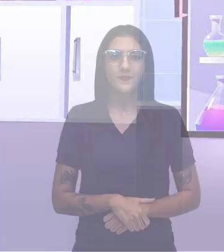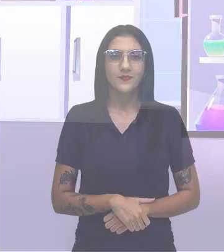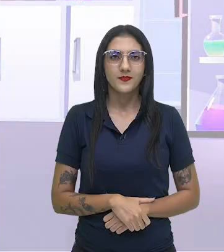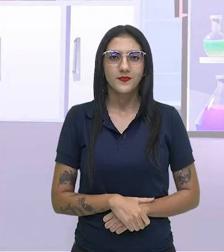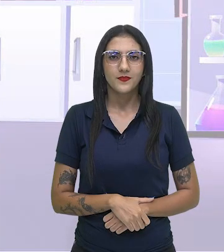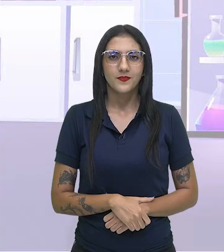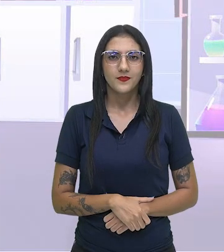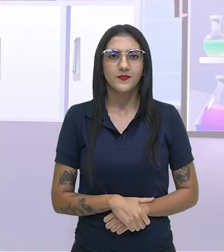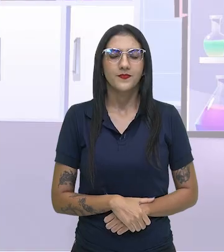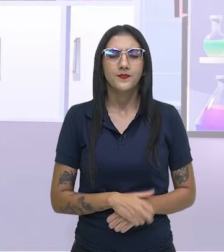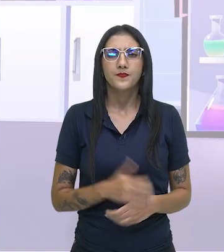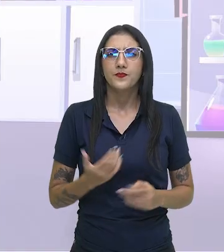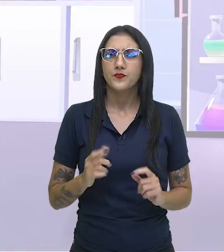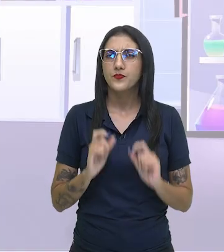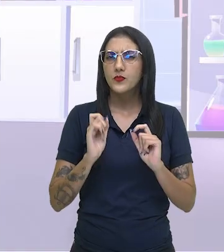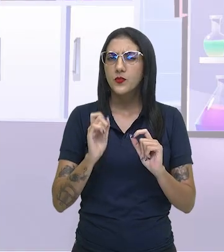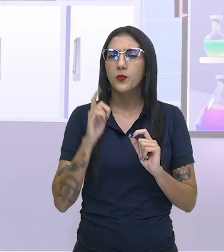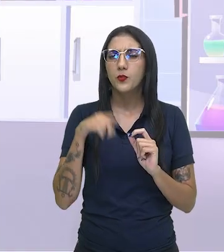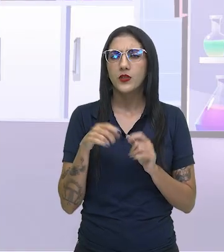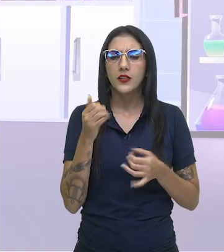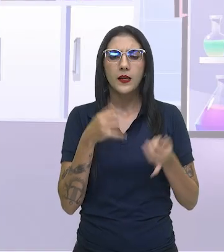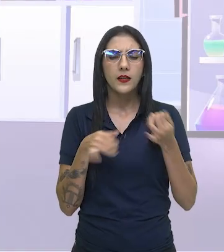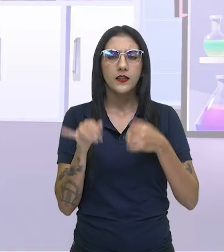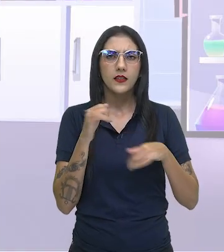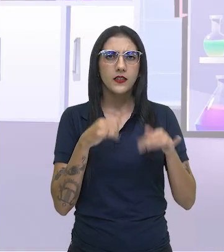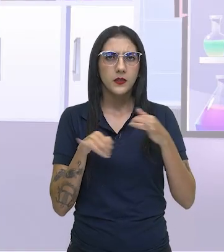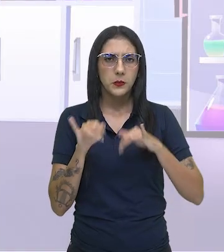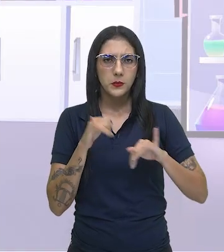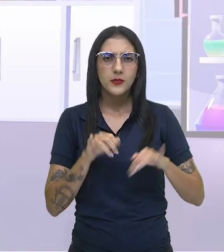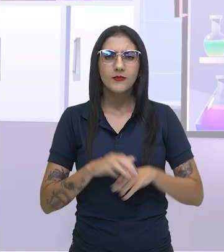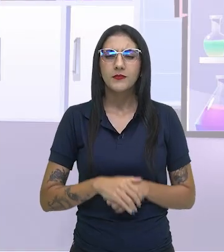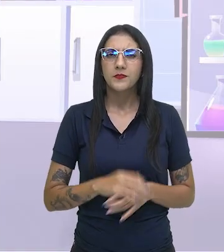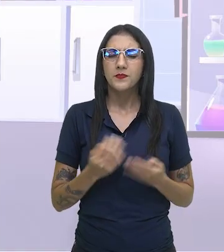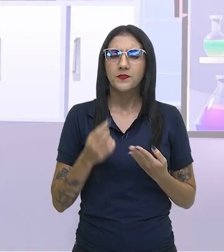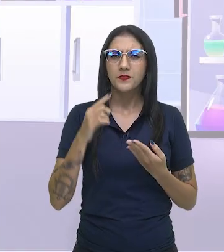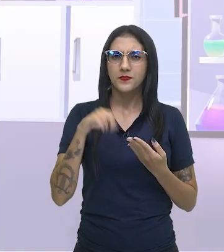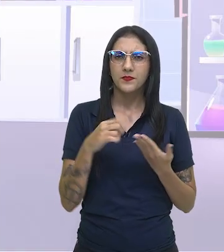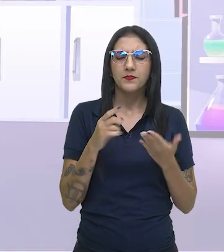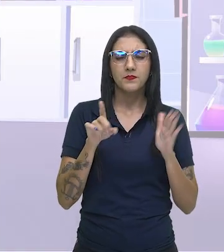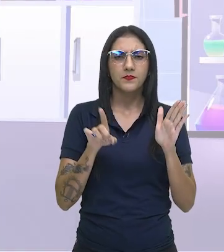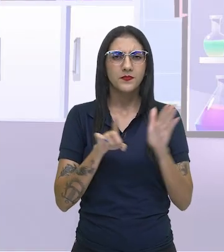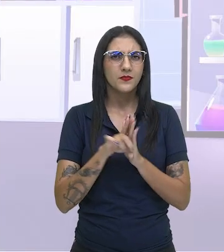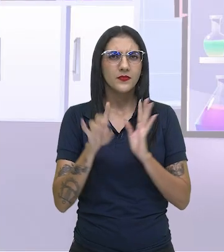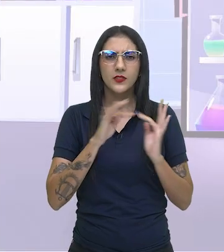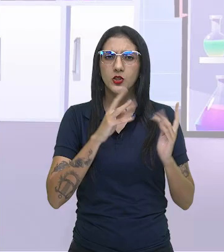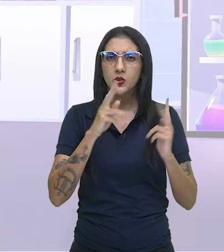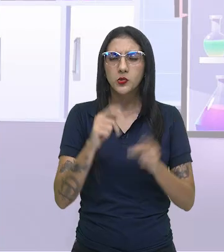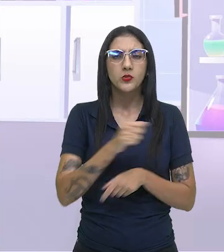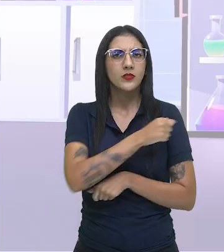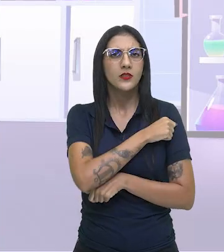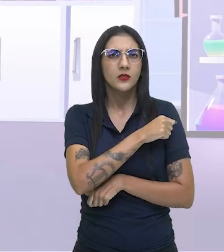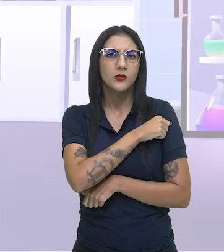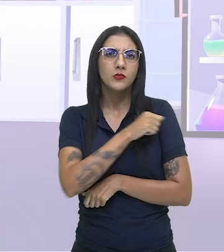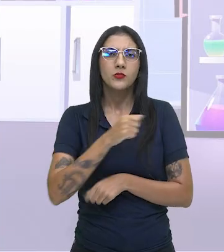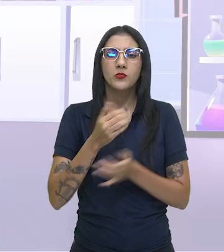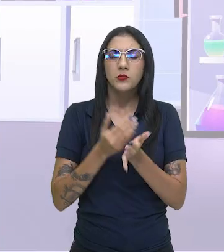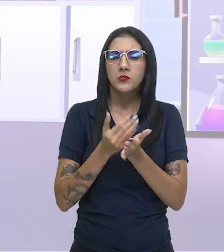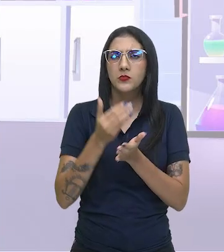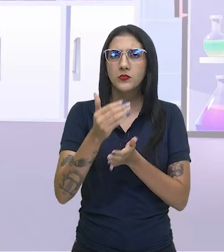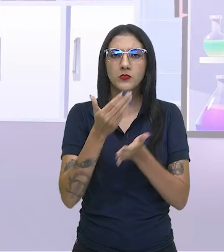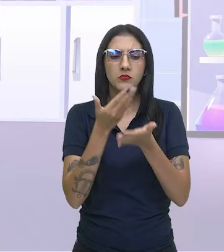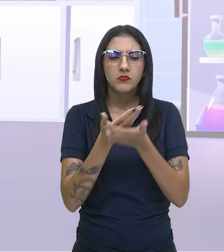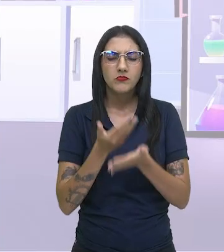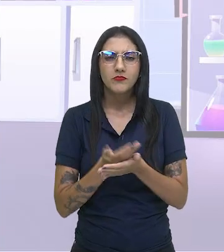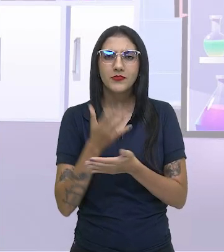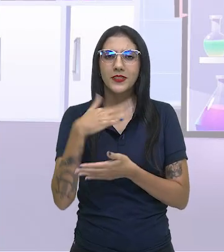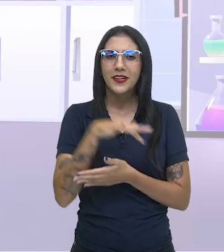Então, o que é química, Essa pergunta, acho que todo aluno que vai iniciar os estudos da